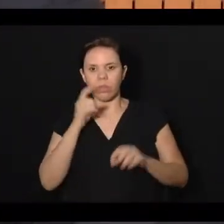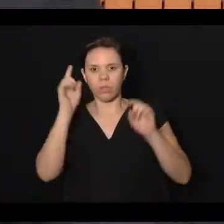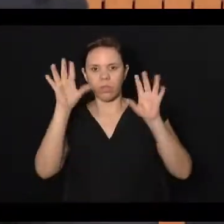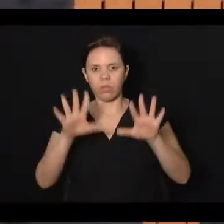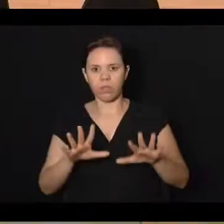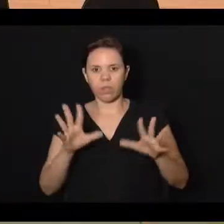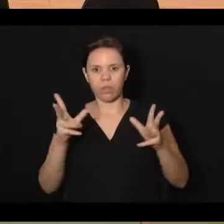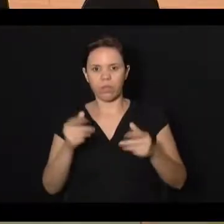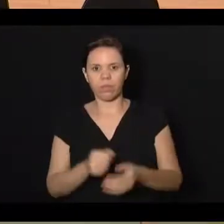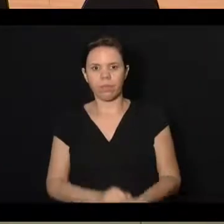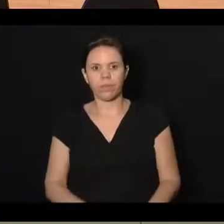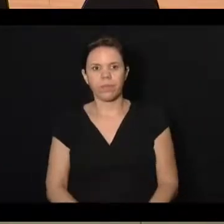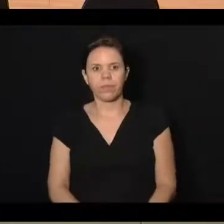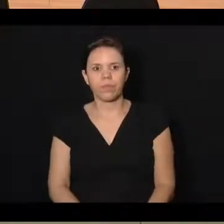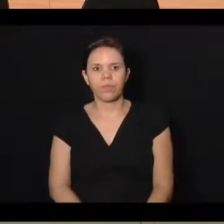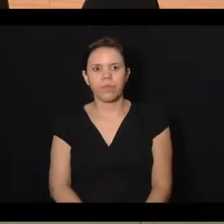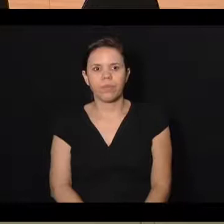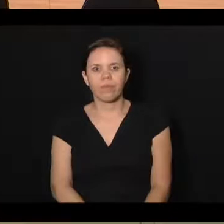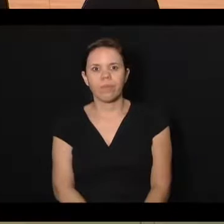todos